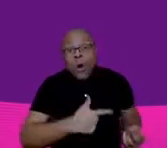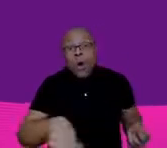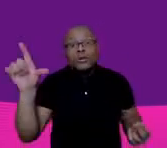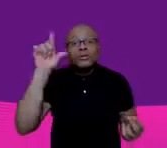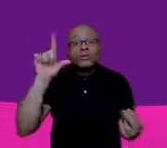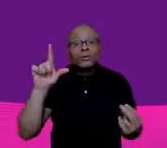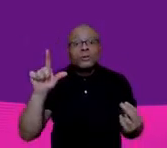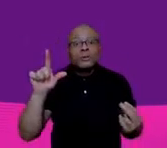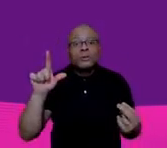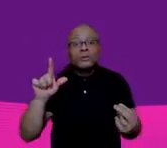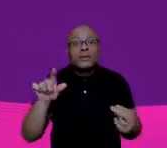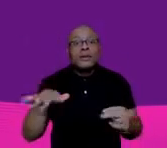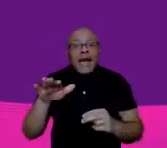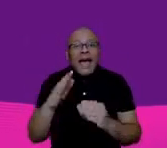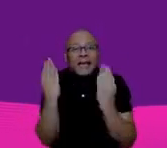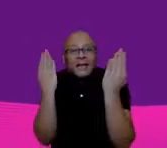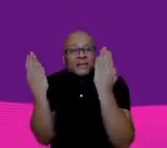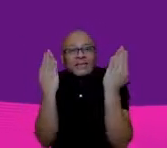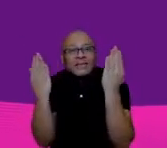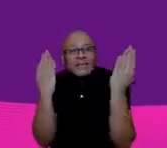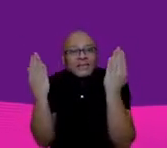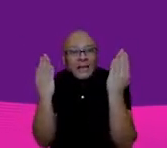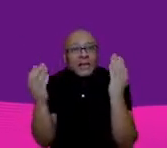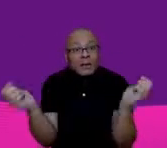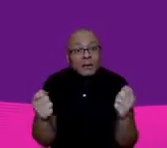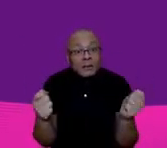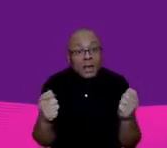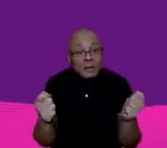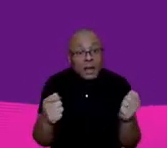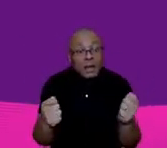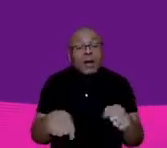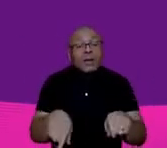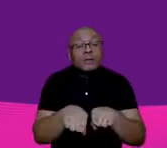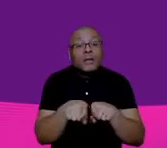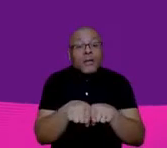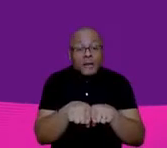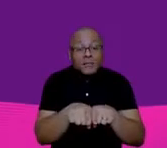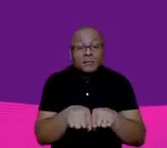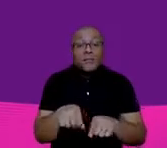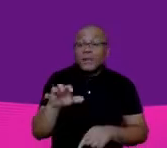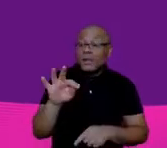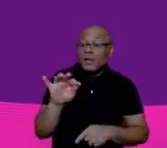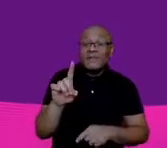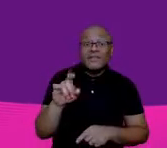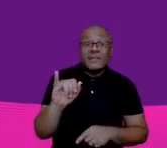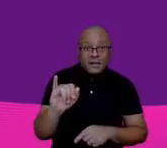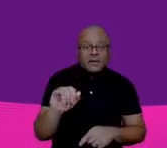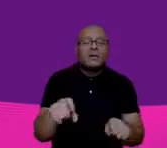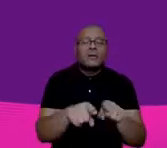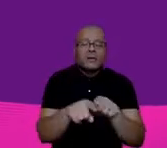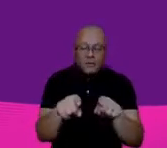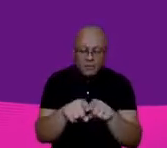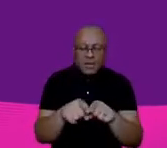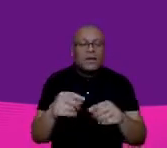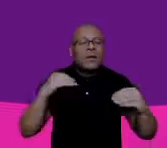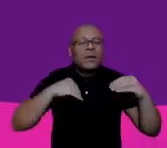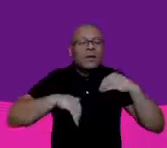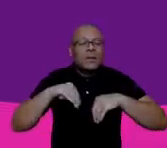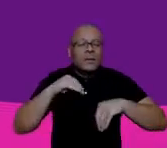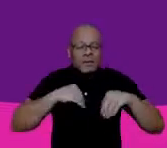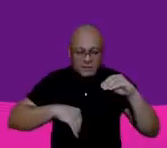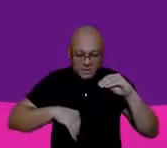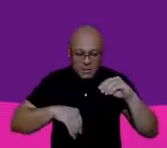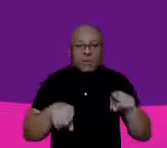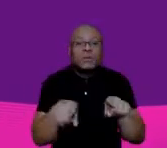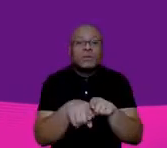psiquiatria, ela é inclusive aprovada pela FDA para transtorno obsessivo compulsivo, e ela é usada também para